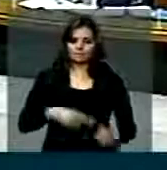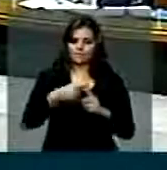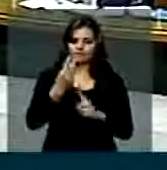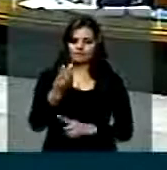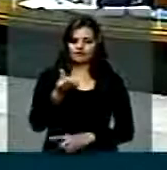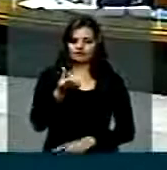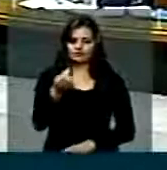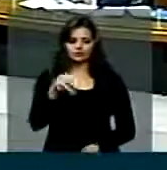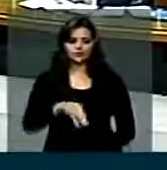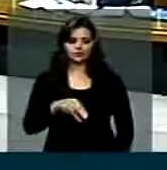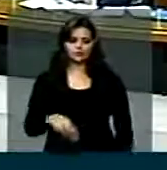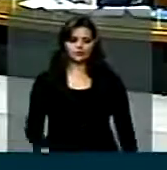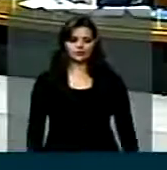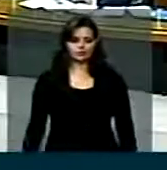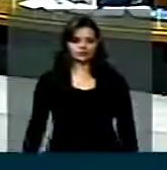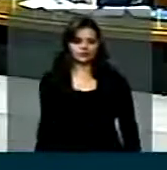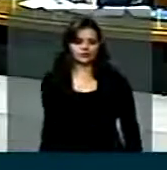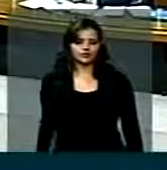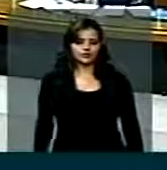6 minutos.